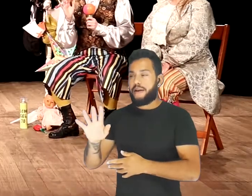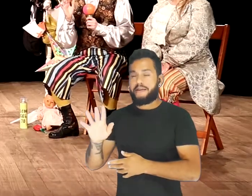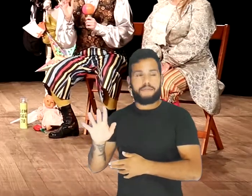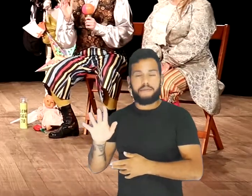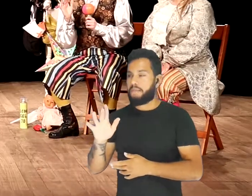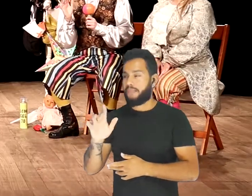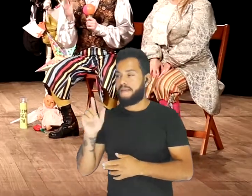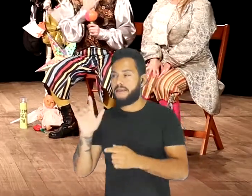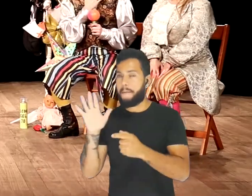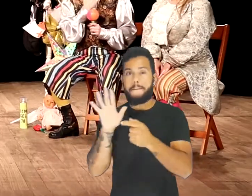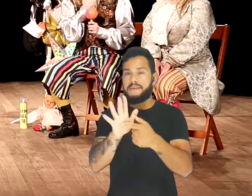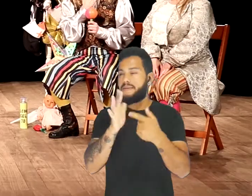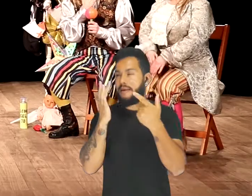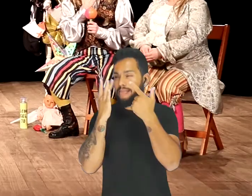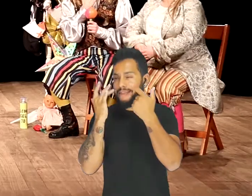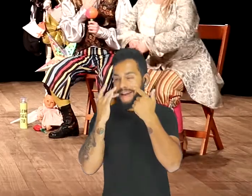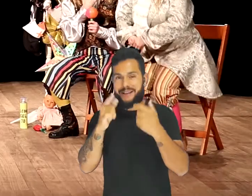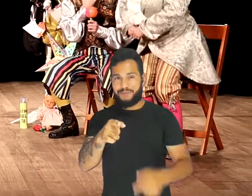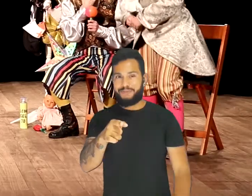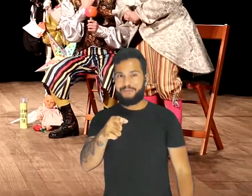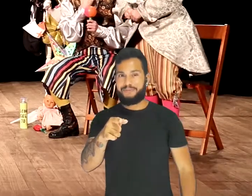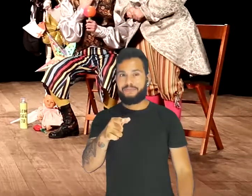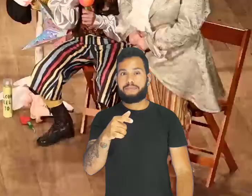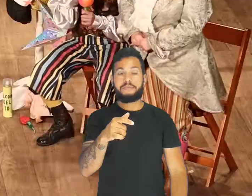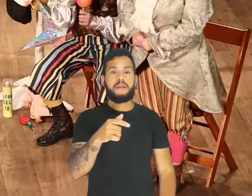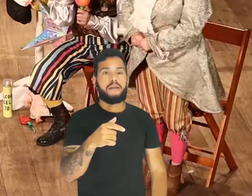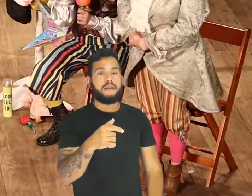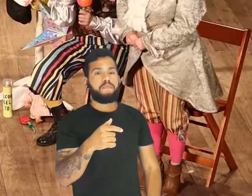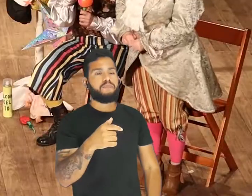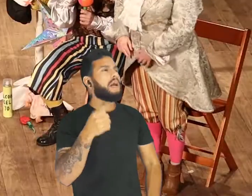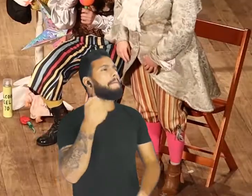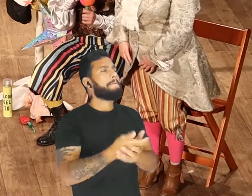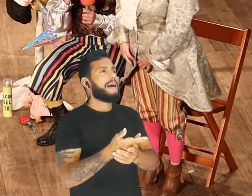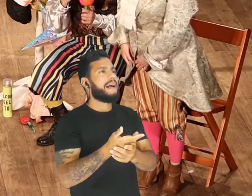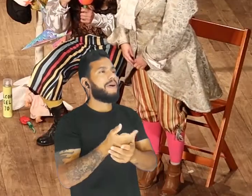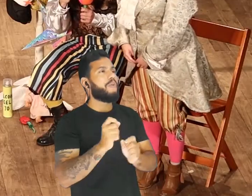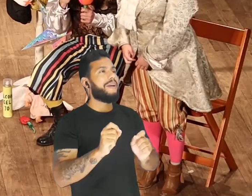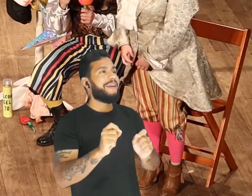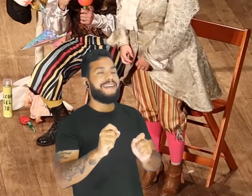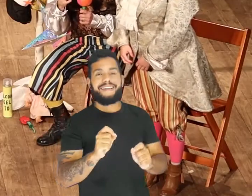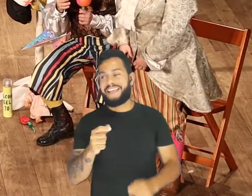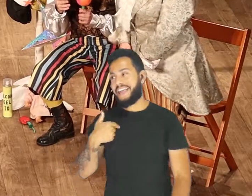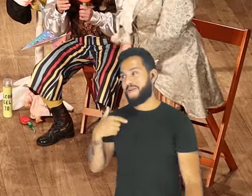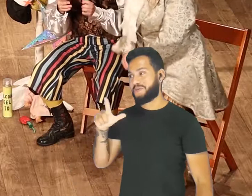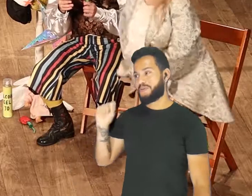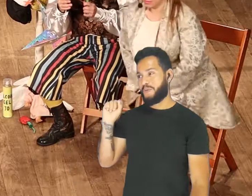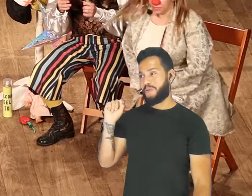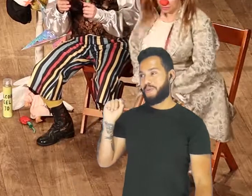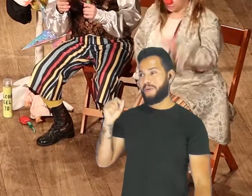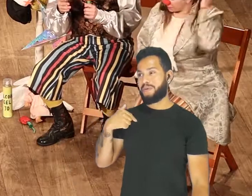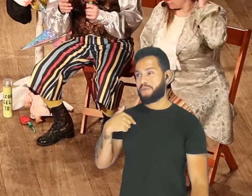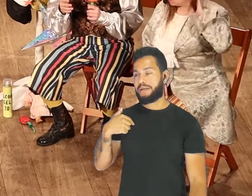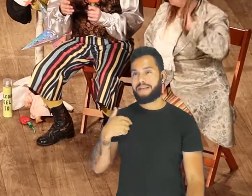se errou, vai pagar uma prenda ou um mico que seja. Tem que pagar aí quantos reais pra ela? Eu escolho quantos pra reais. A prenda? Depois tu negocia